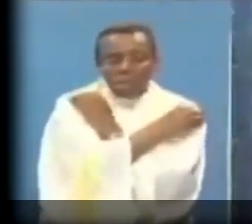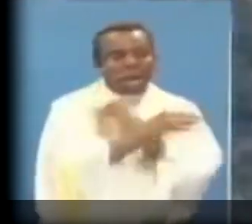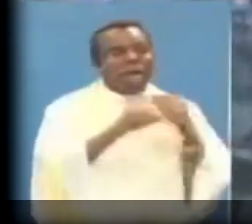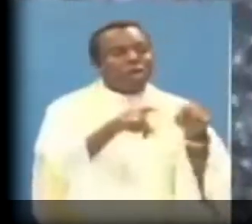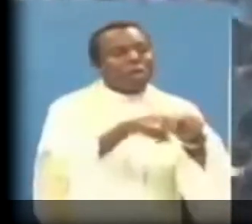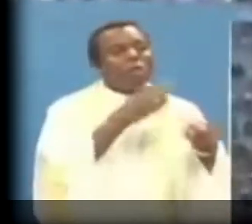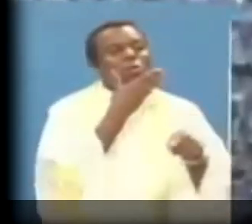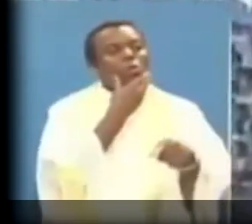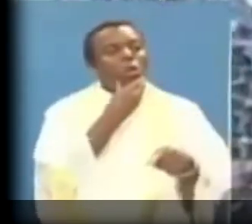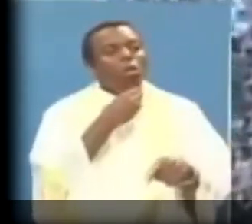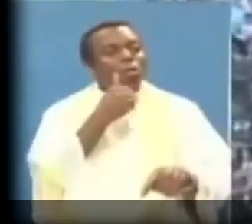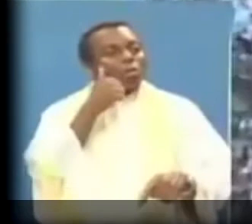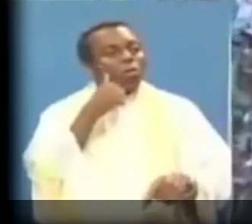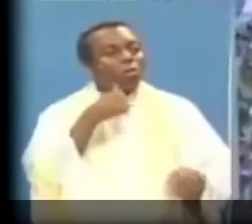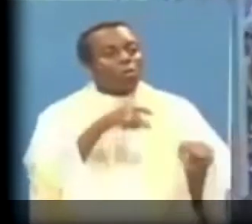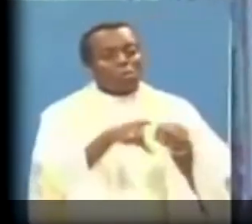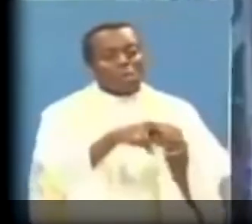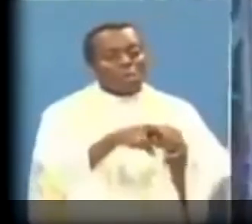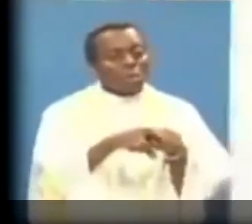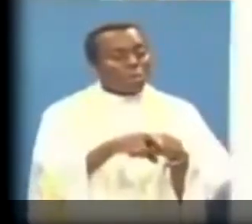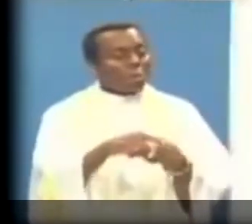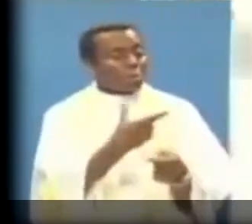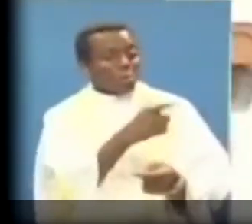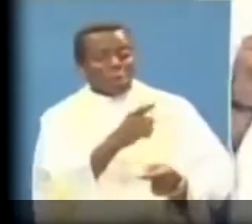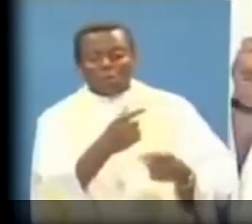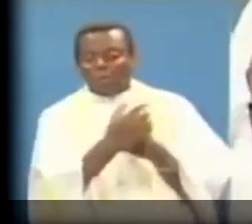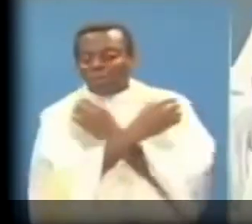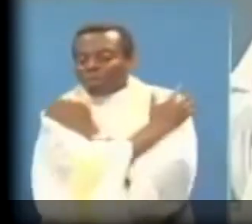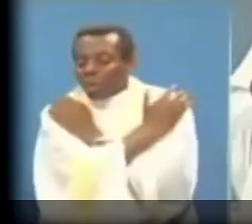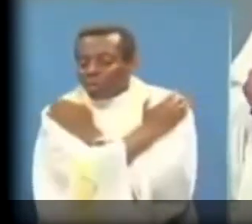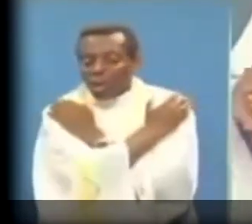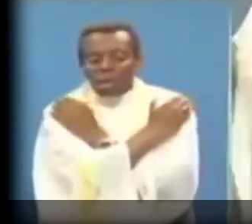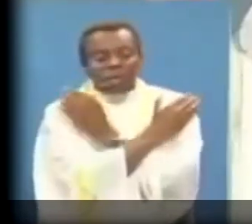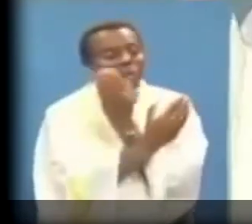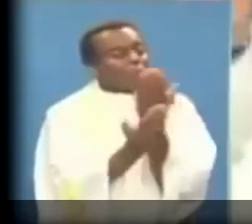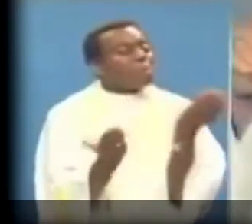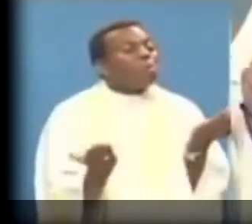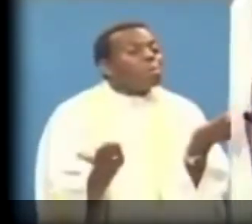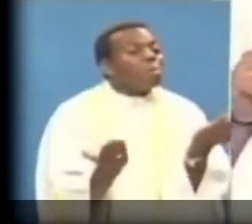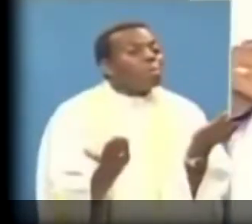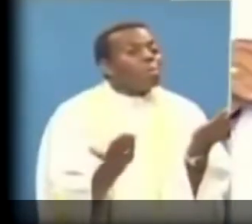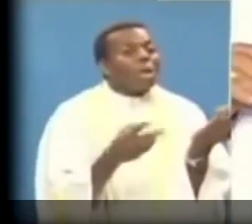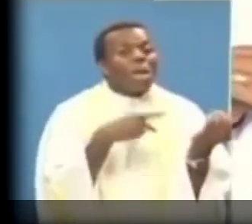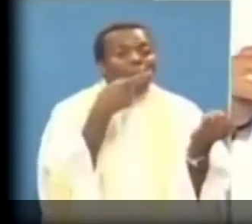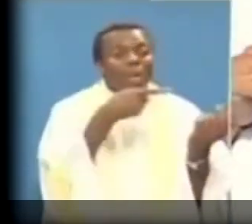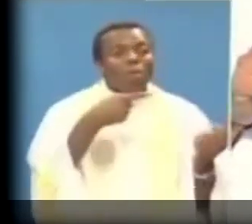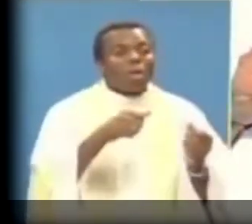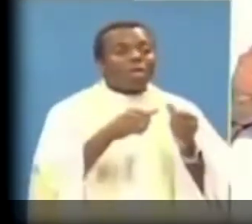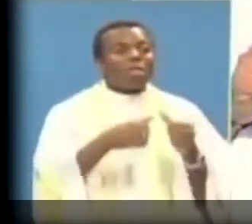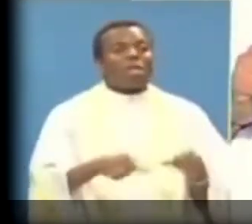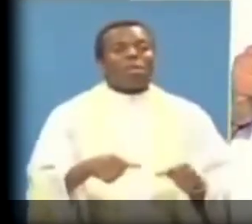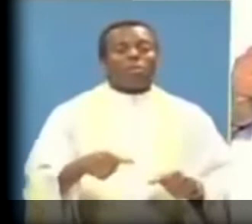no relacionamento eu estava no noviciado há 20 anos